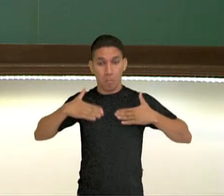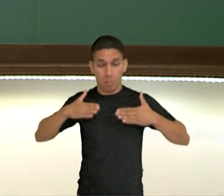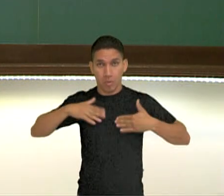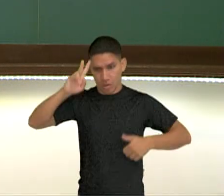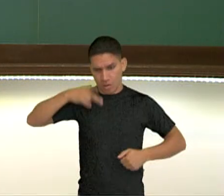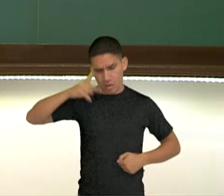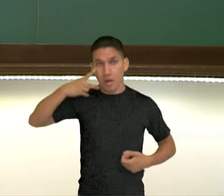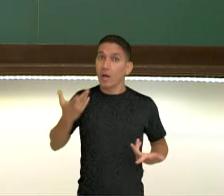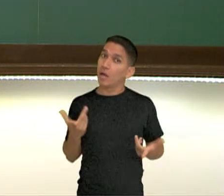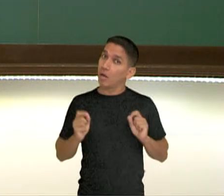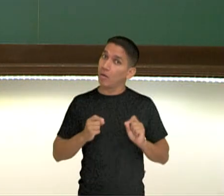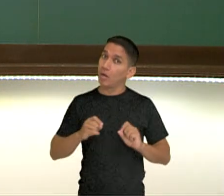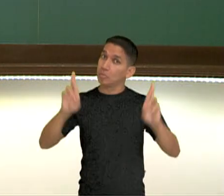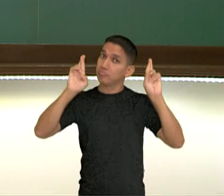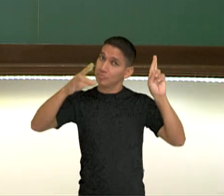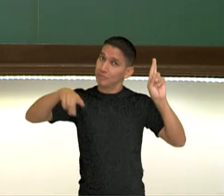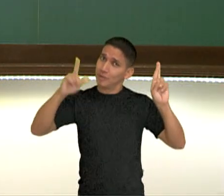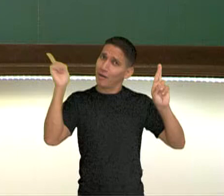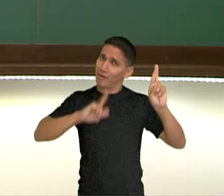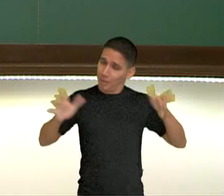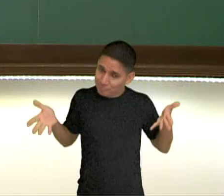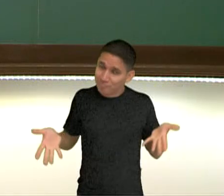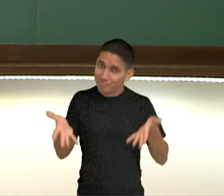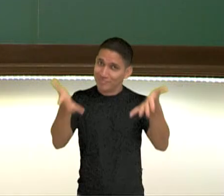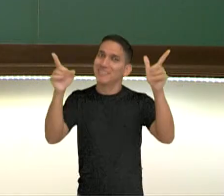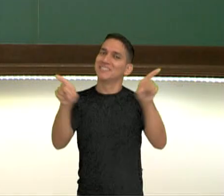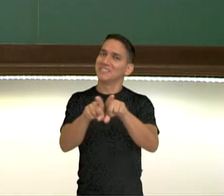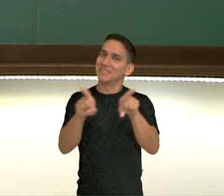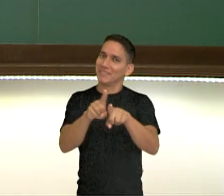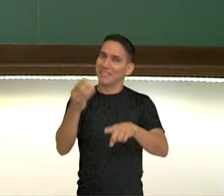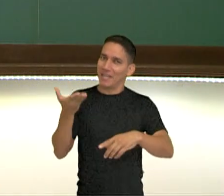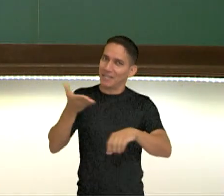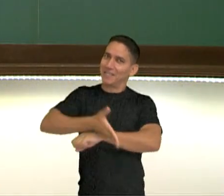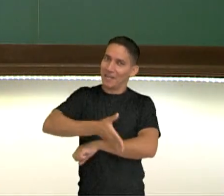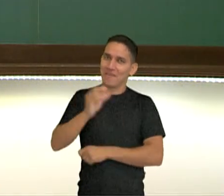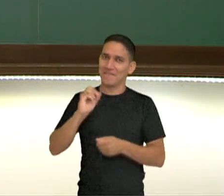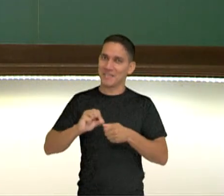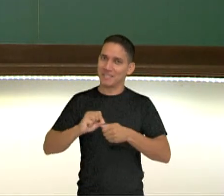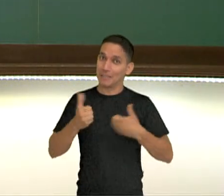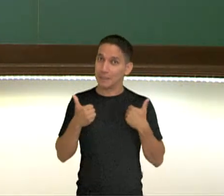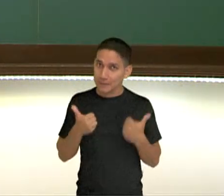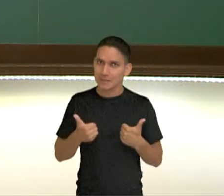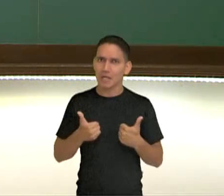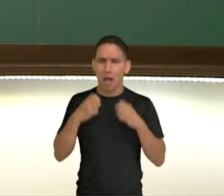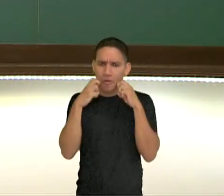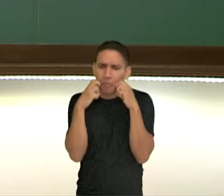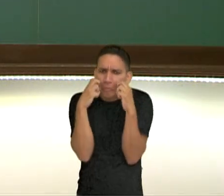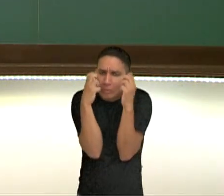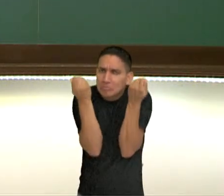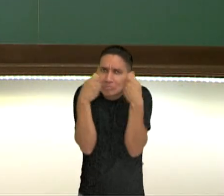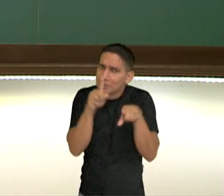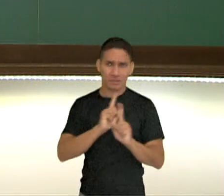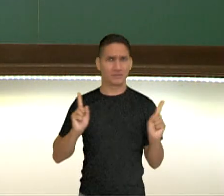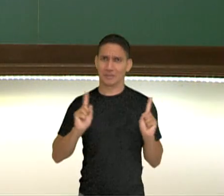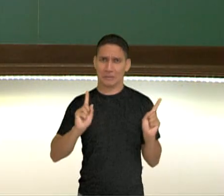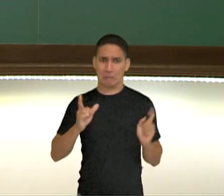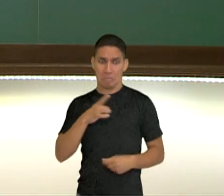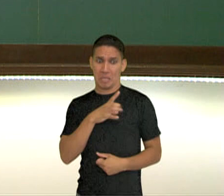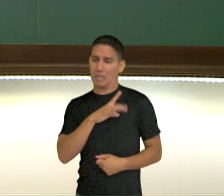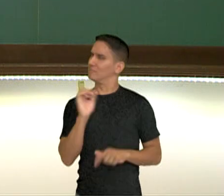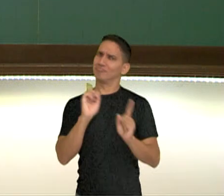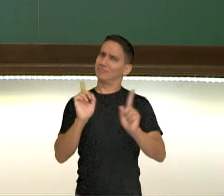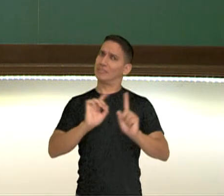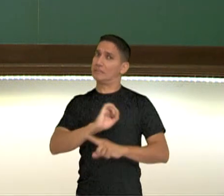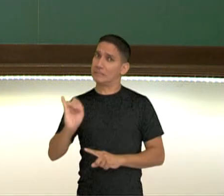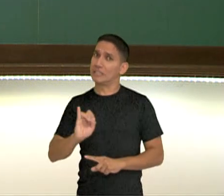meu corpo Espero que sirva de inspiração para você também tá aí dentro dessa não tenha vergonha e não tenha medo